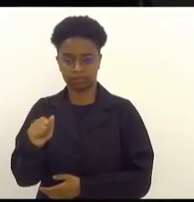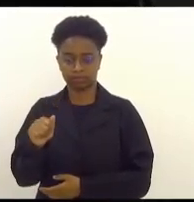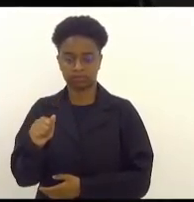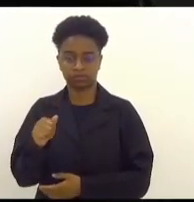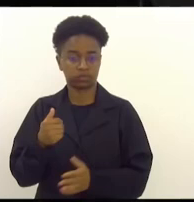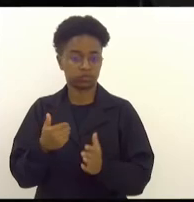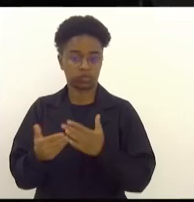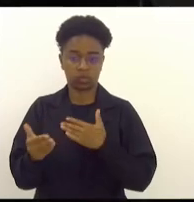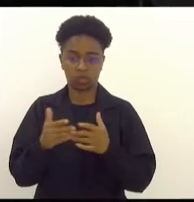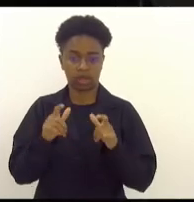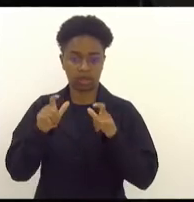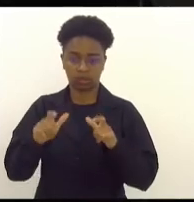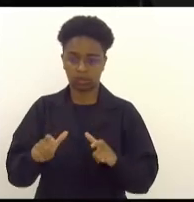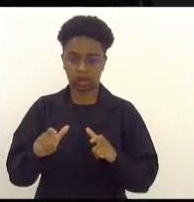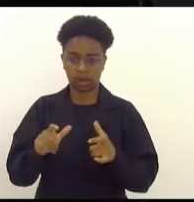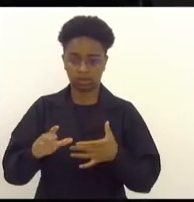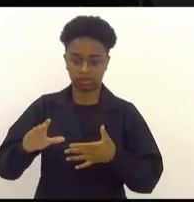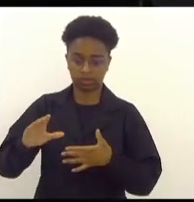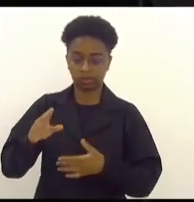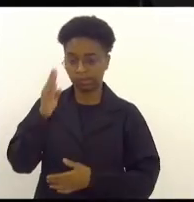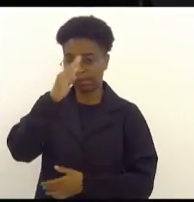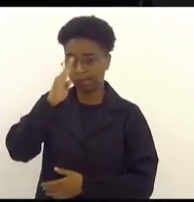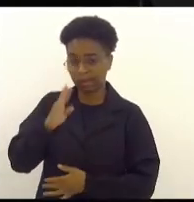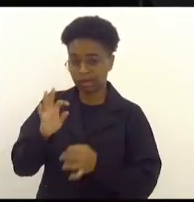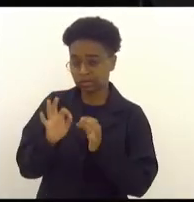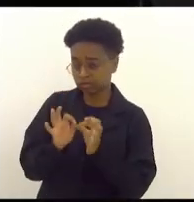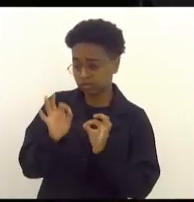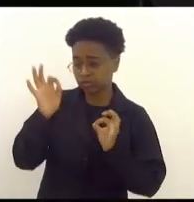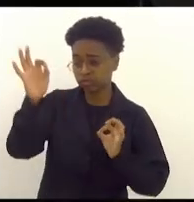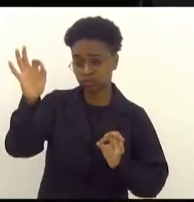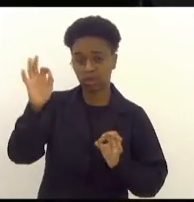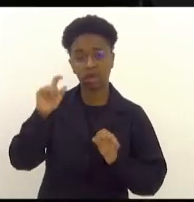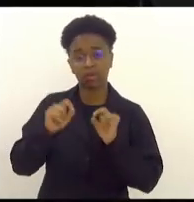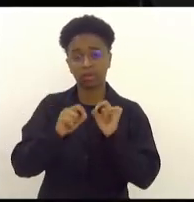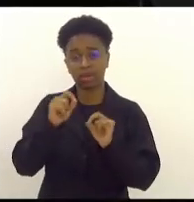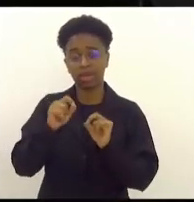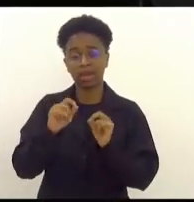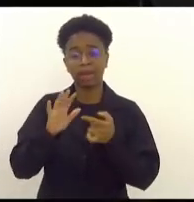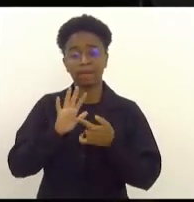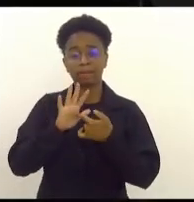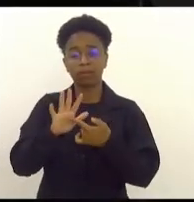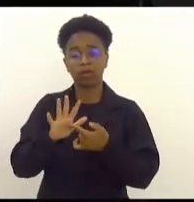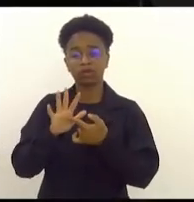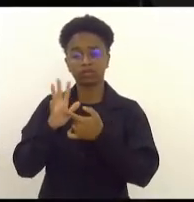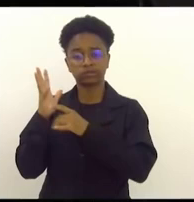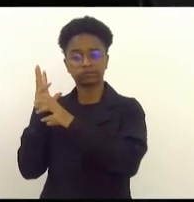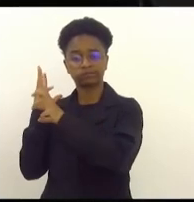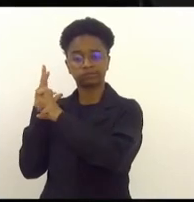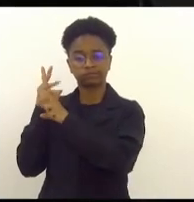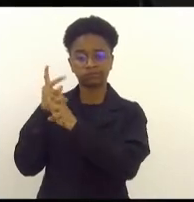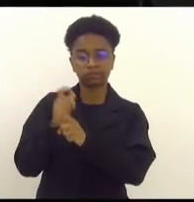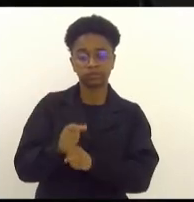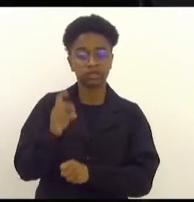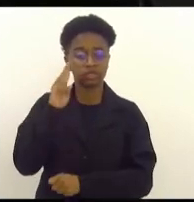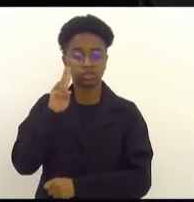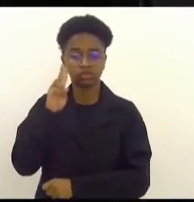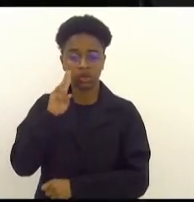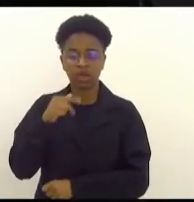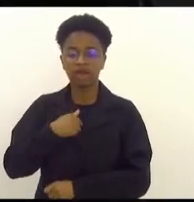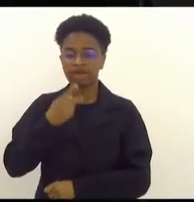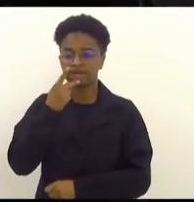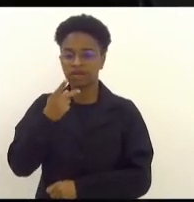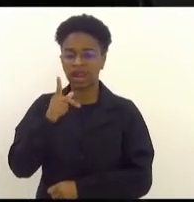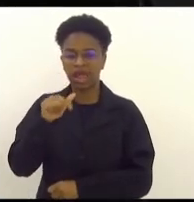são partes de um resíduo histórico e eu falo resido não no sentido